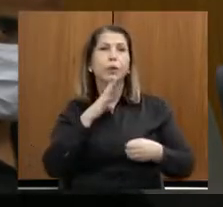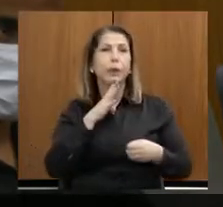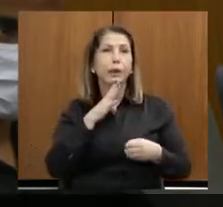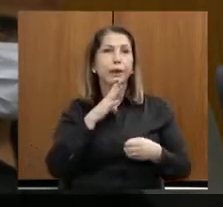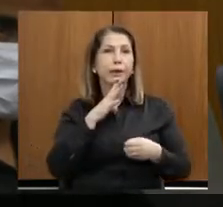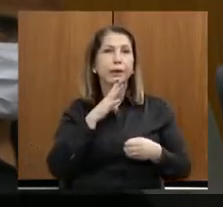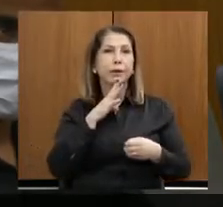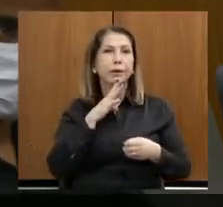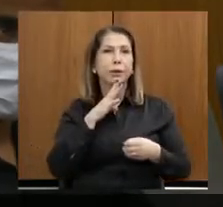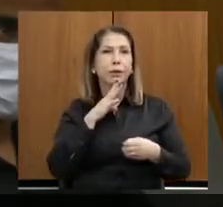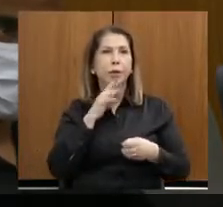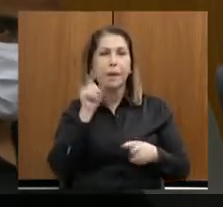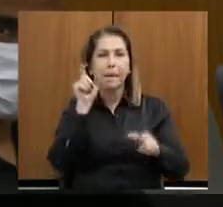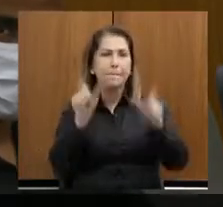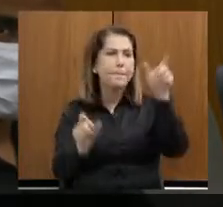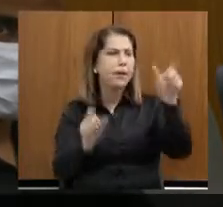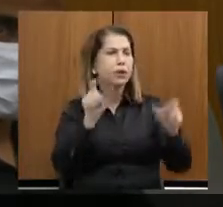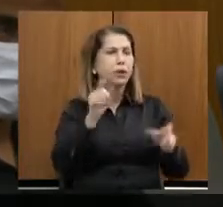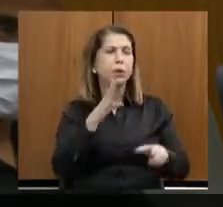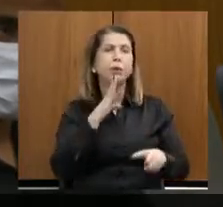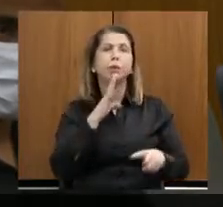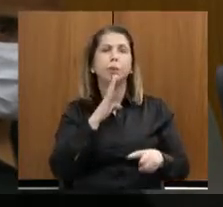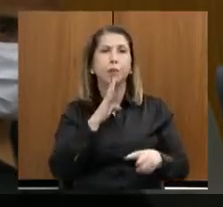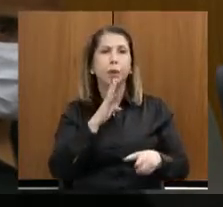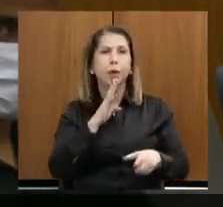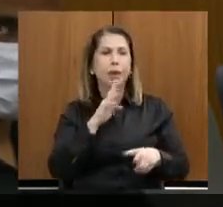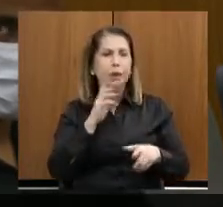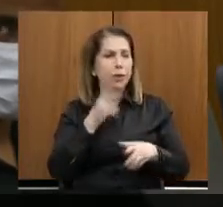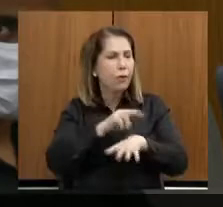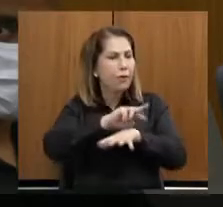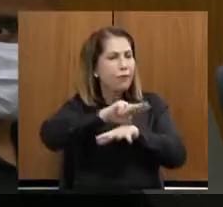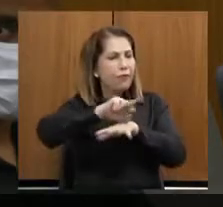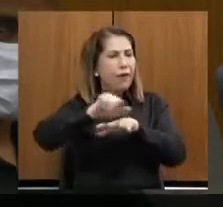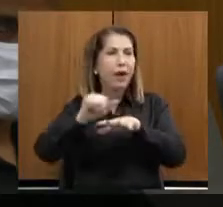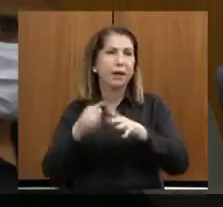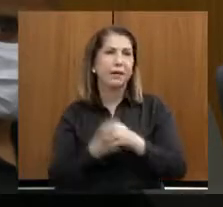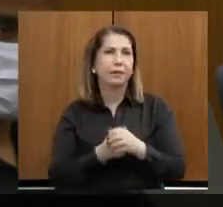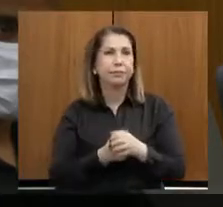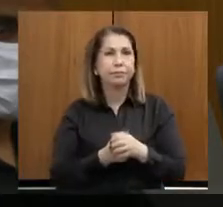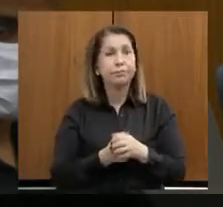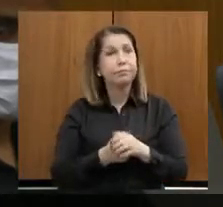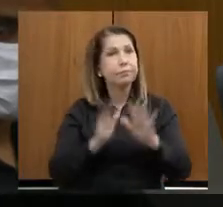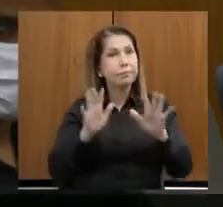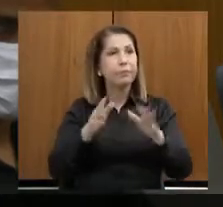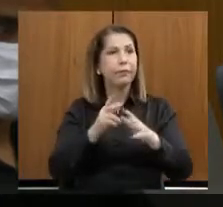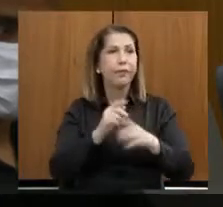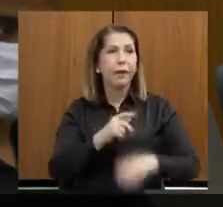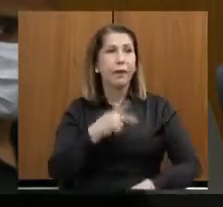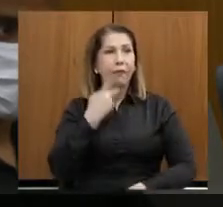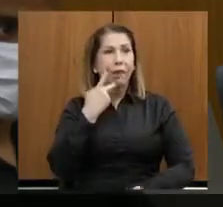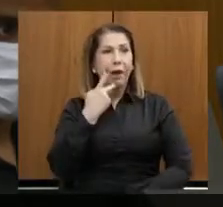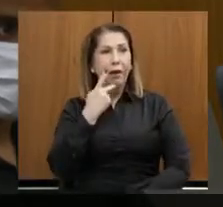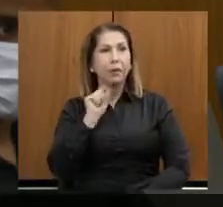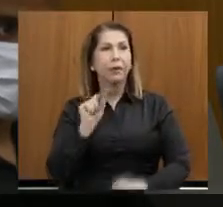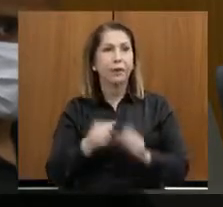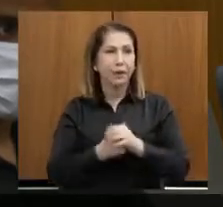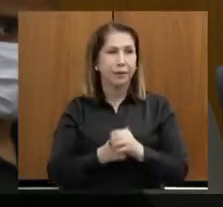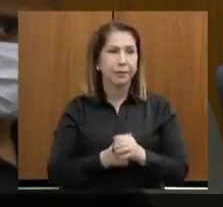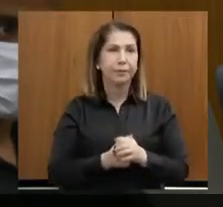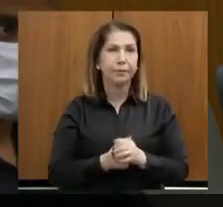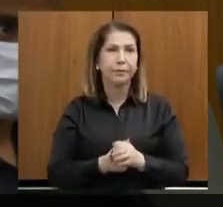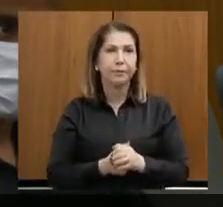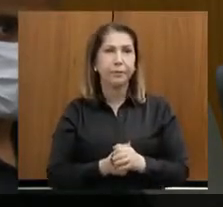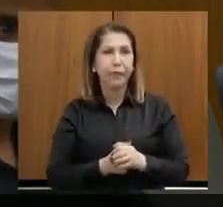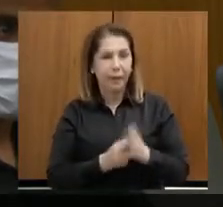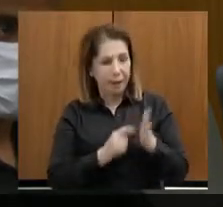conheço Inúmeras pessoas é popularmente falando a gente diz que na